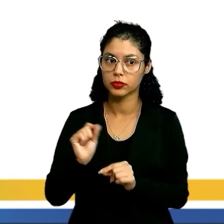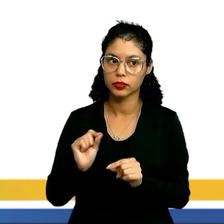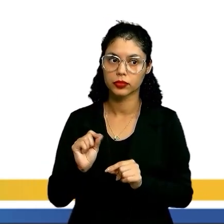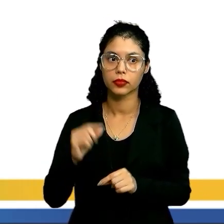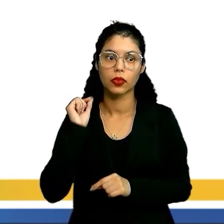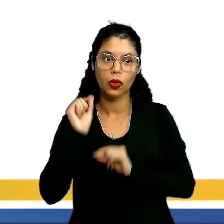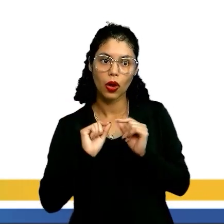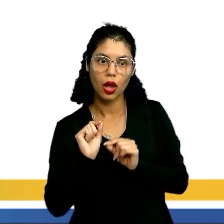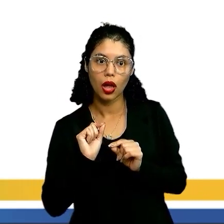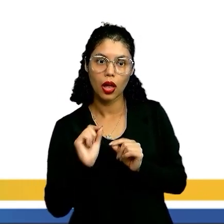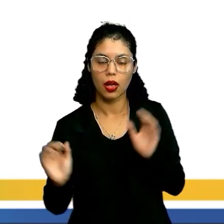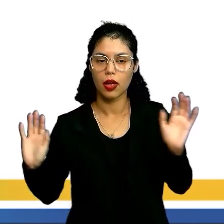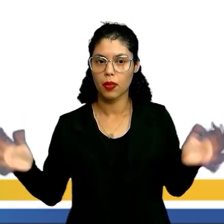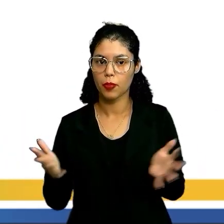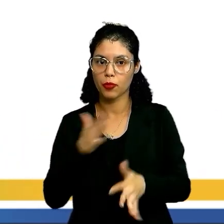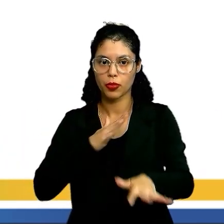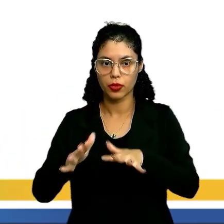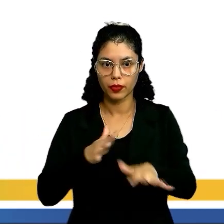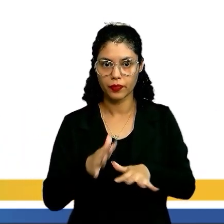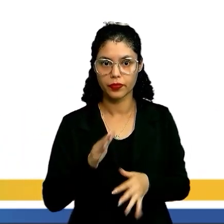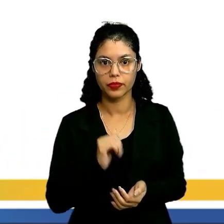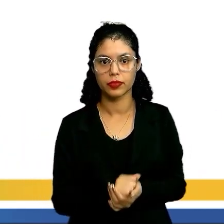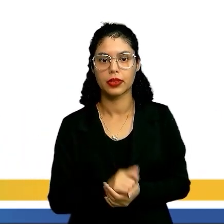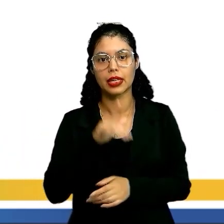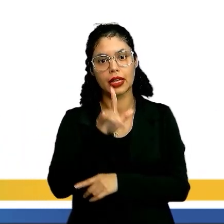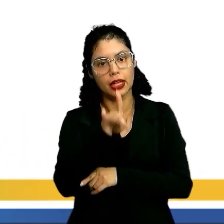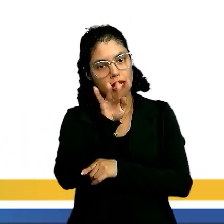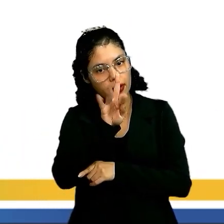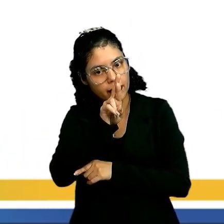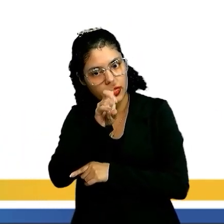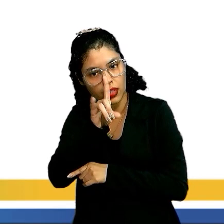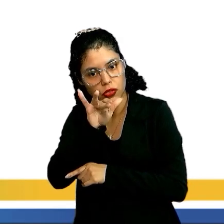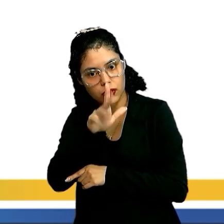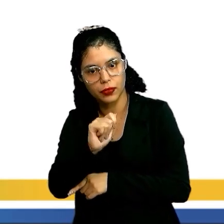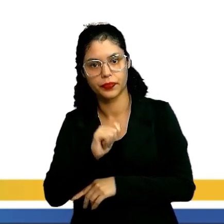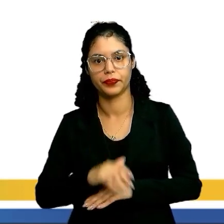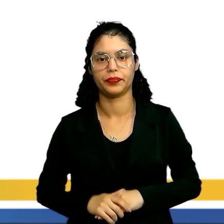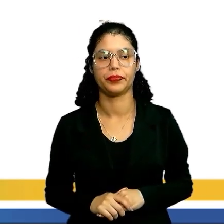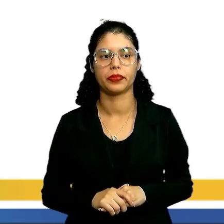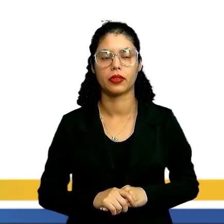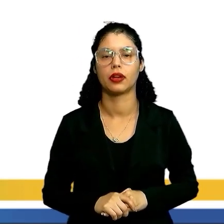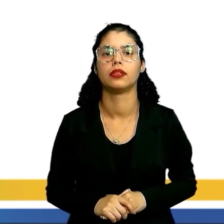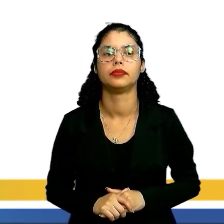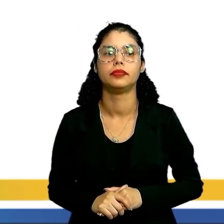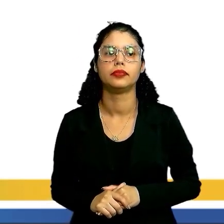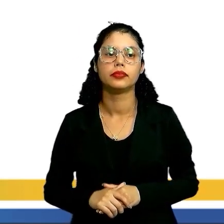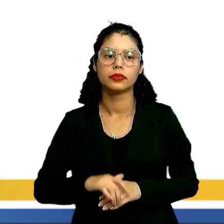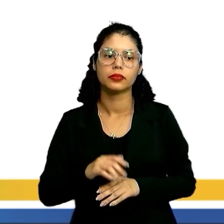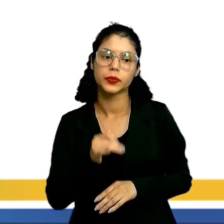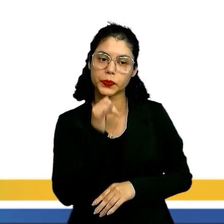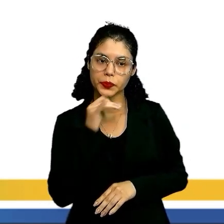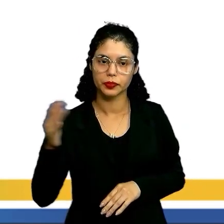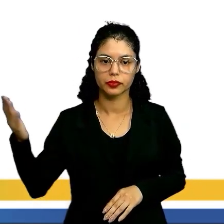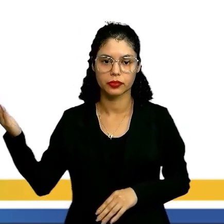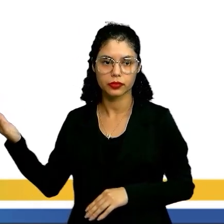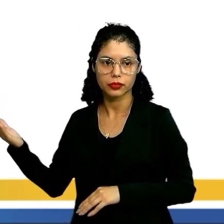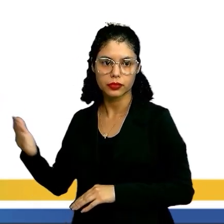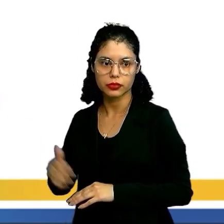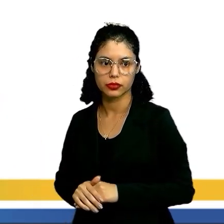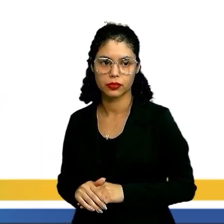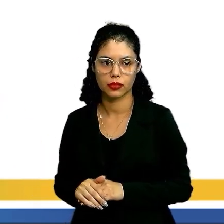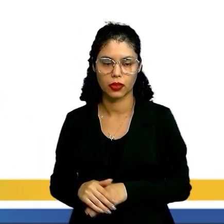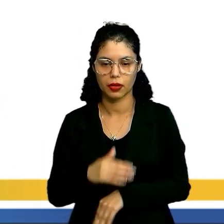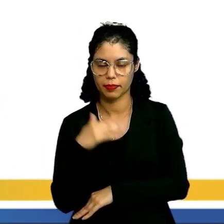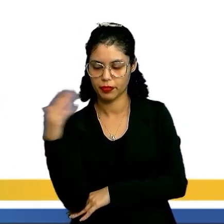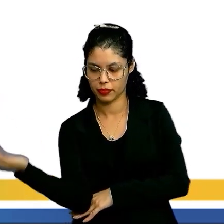fonte estimuladora do movimento é a força gravitacional, pessoal, é a gravidade. Por exemplo, essa planta aqui que está caída